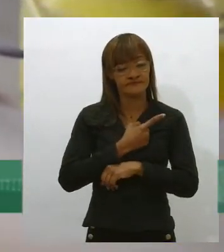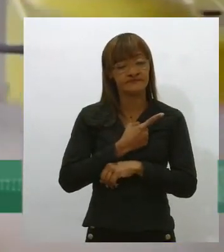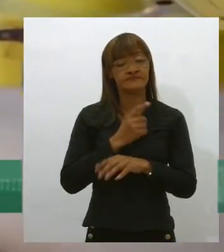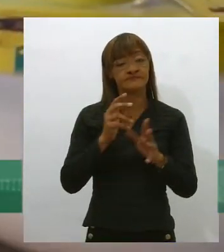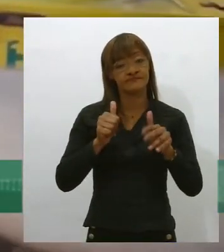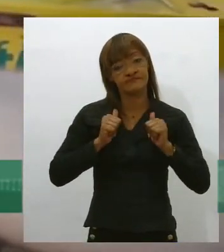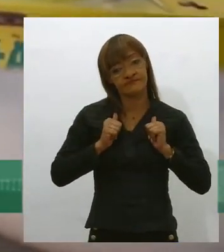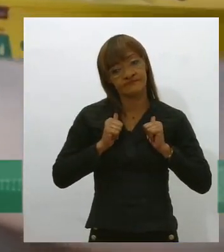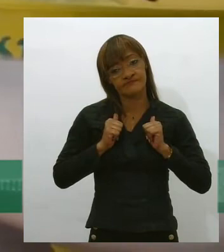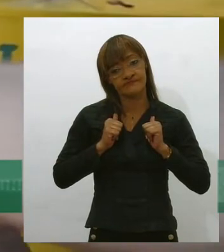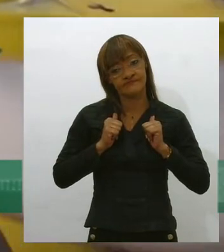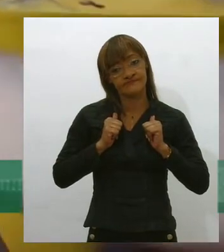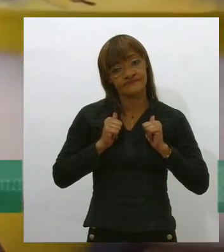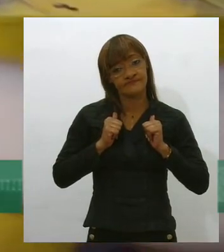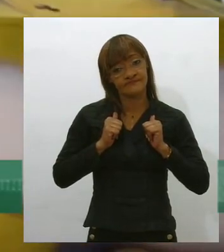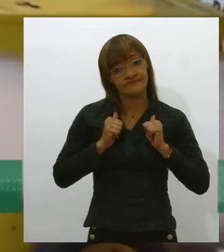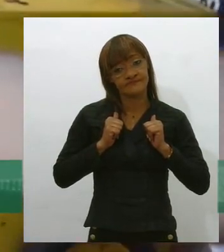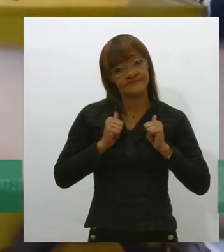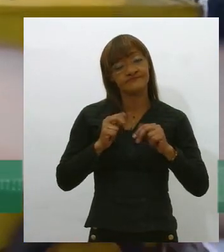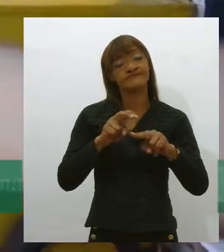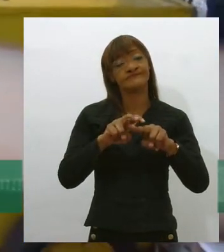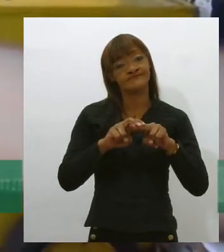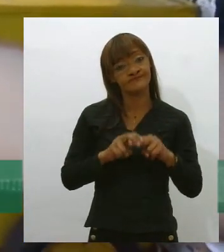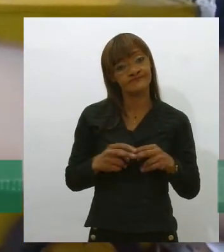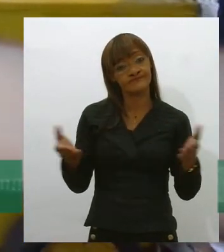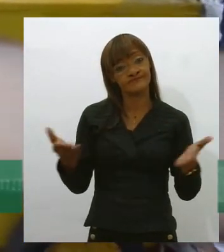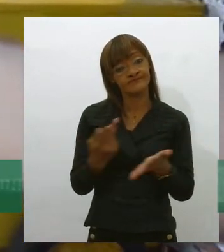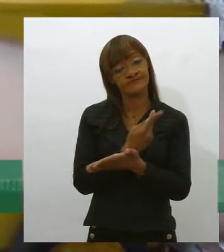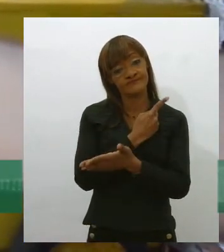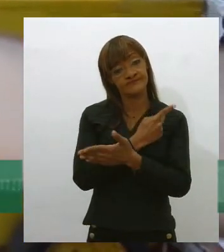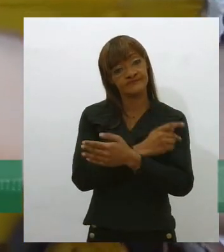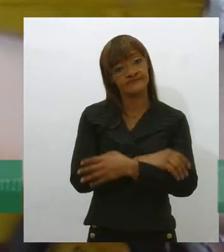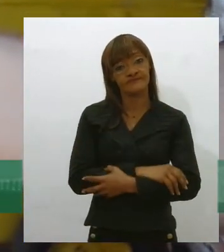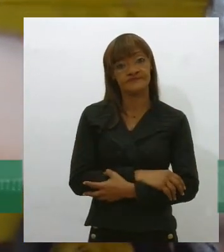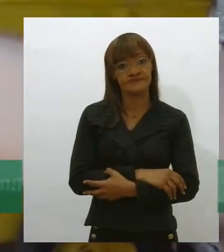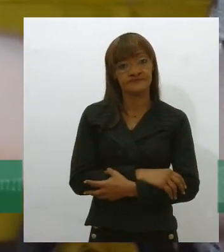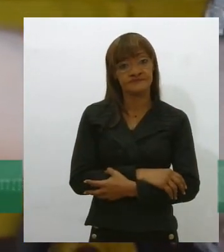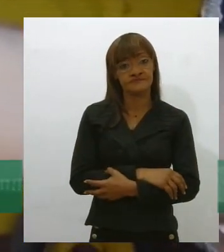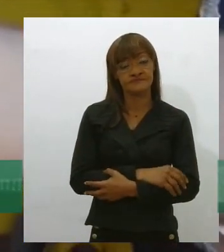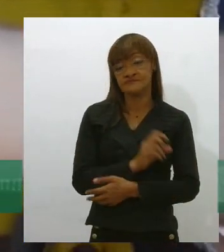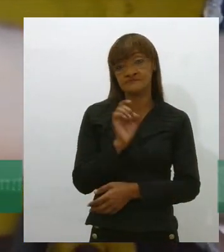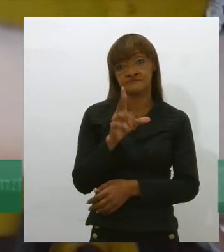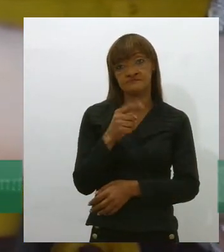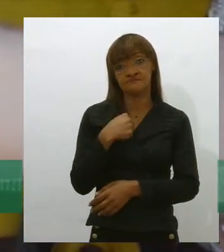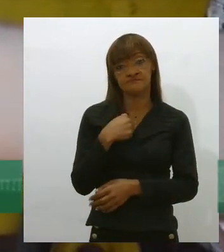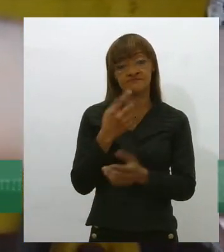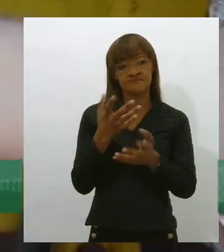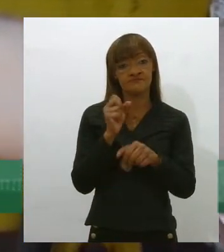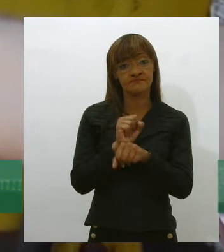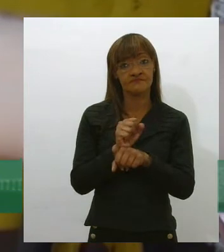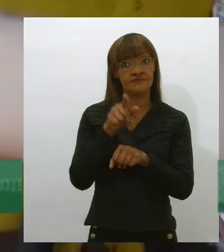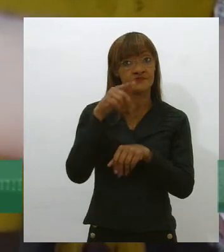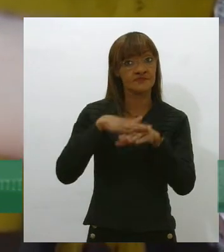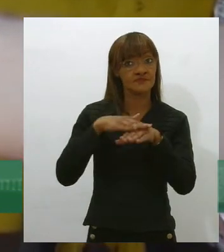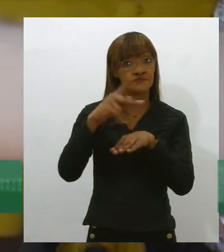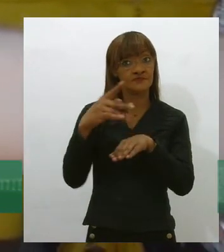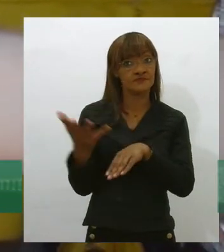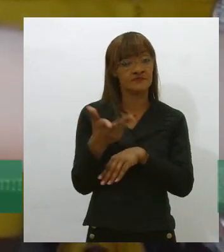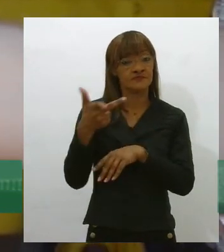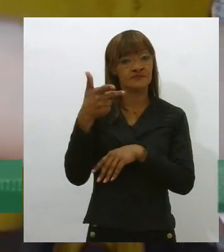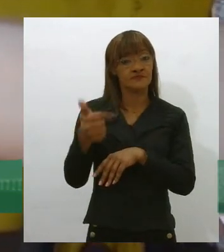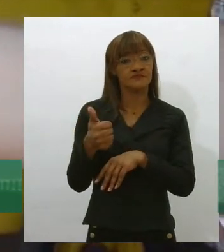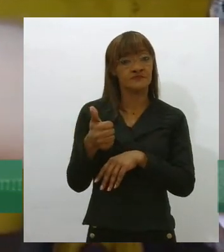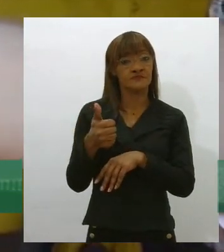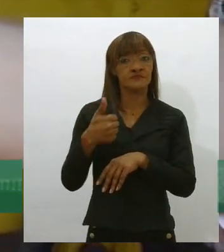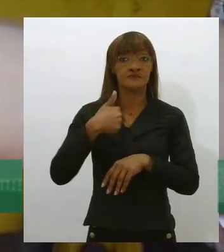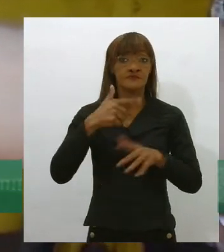e por isso que tá acontecendo tudo isso simplesmente eu espero a sua atitude o quanto eu tô aqui ó